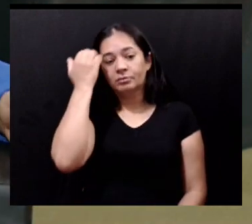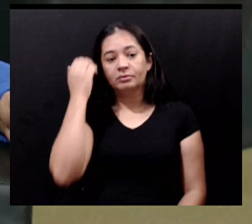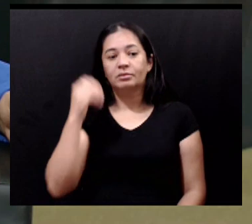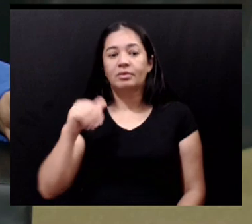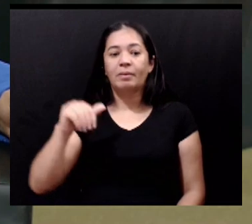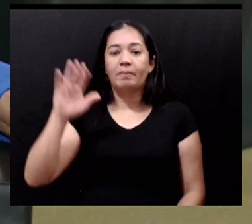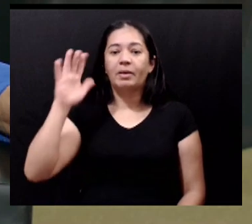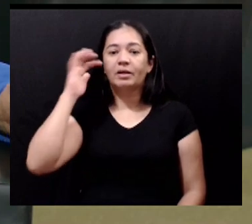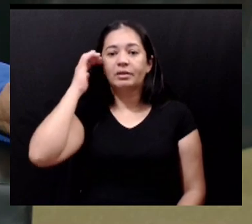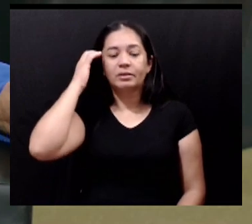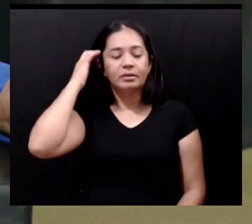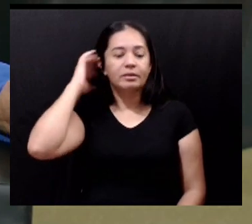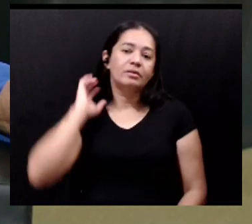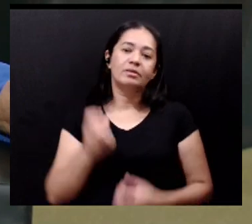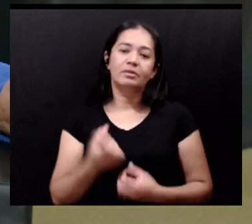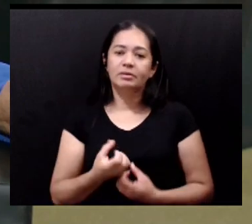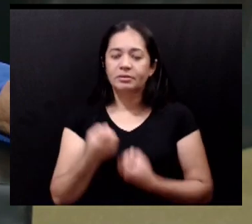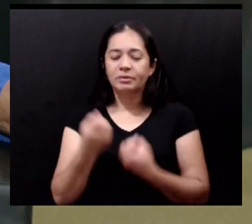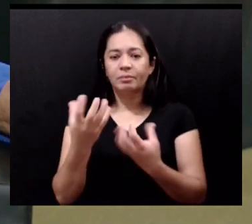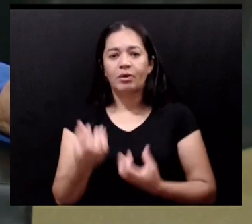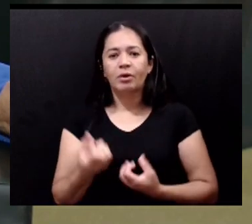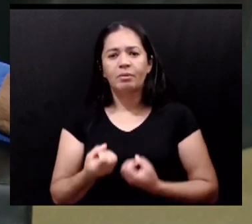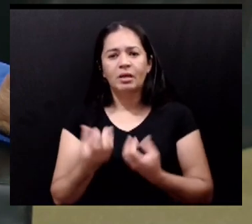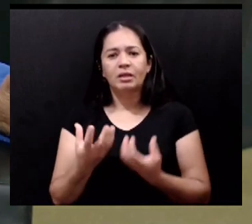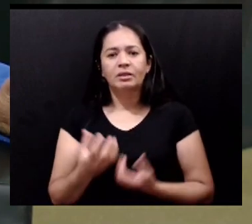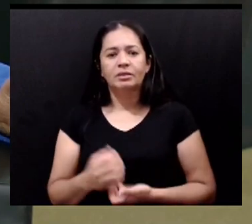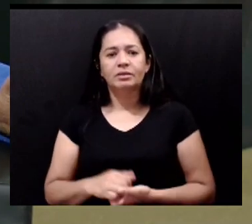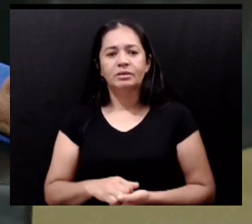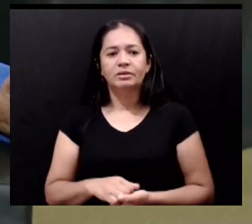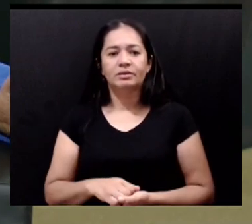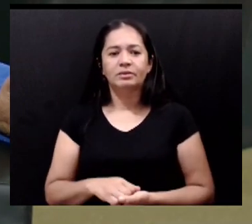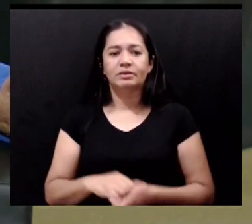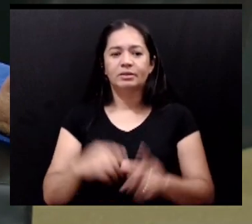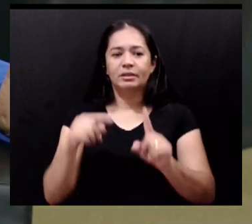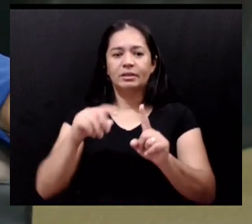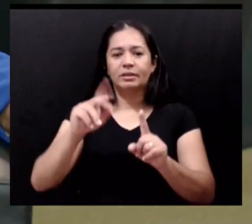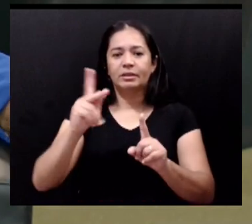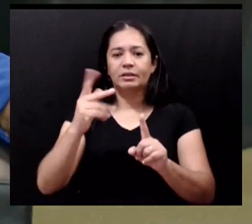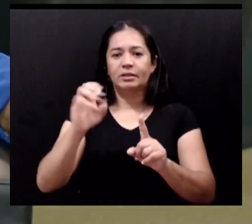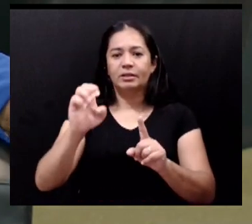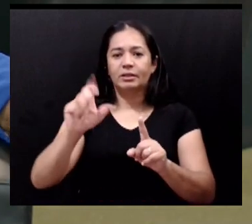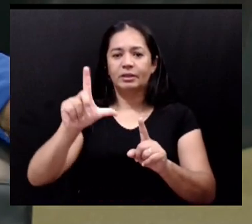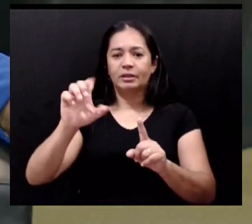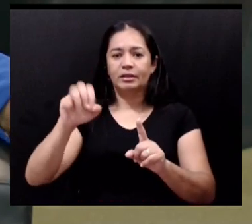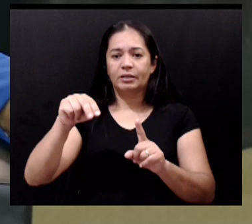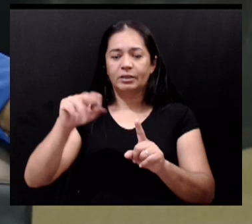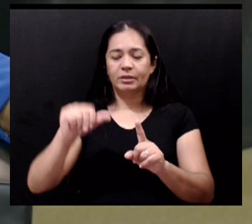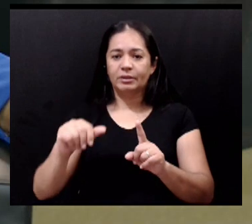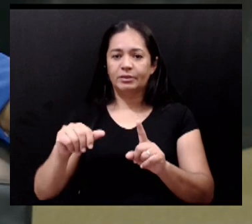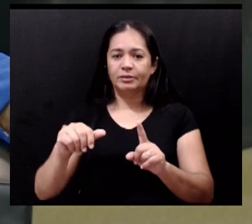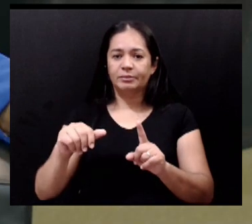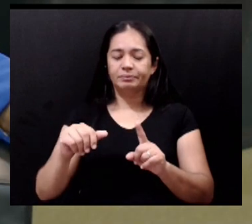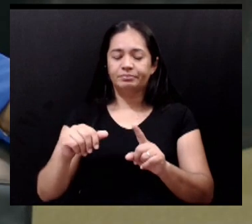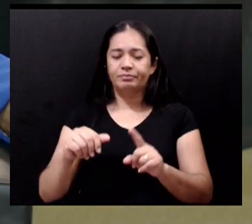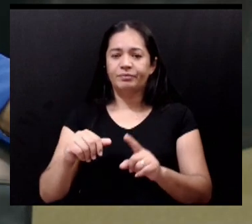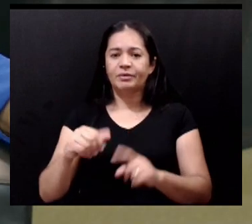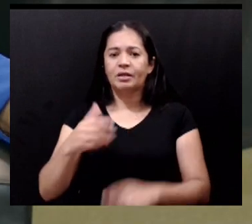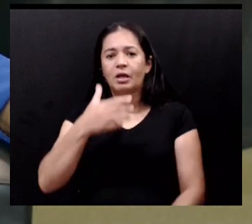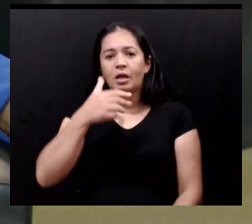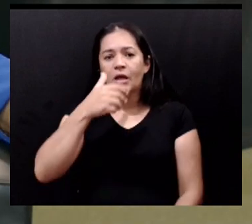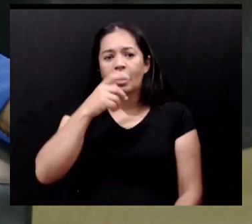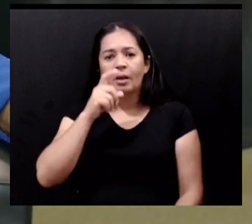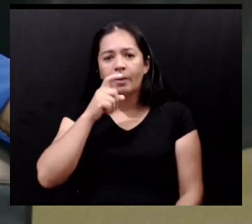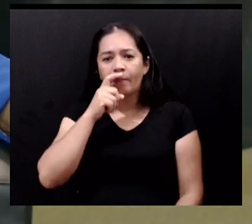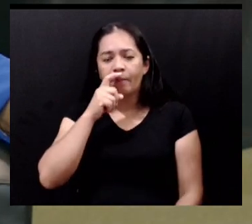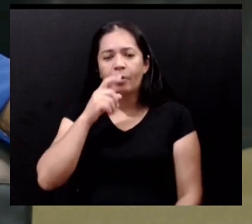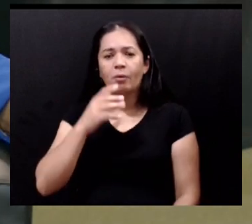ou perguntas? A Helena do Jardim Carlos Gomes. Quando meu pai faleceu, me apeguei à fé. Saber que ele